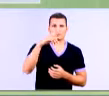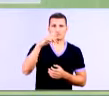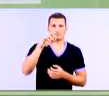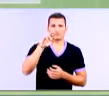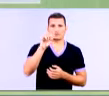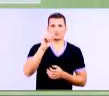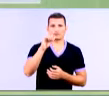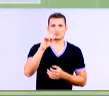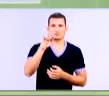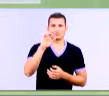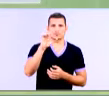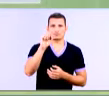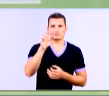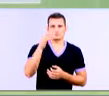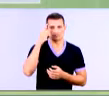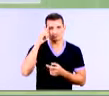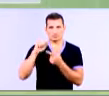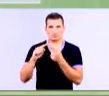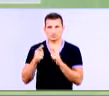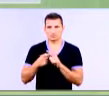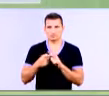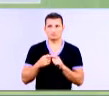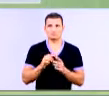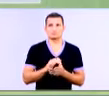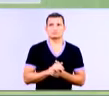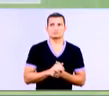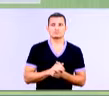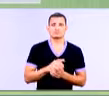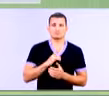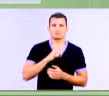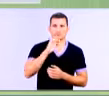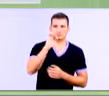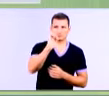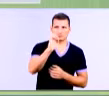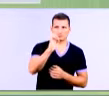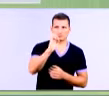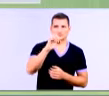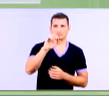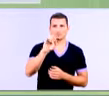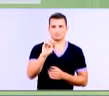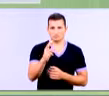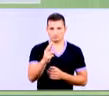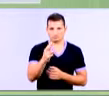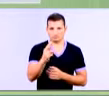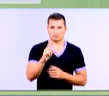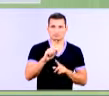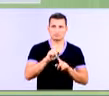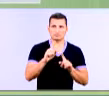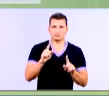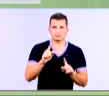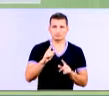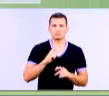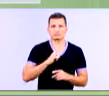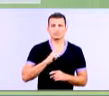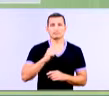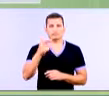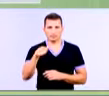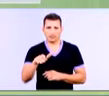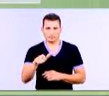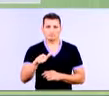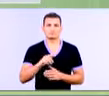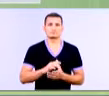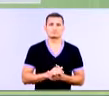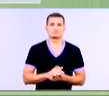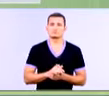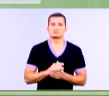eles juntam as expressões, né? Nós temos o operador e, ou e não. Tem mais operadores, mas a gente